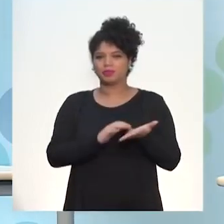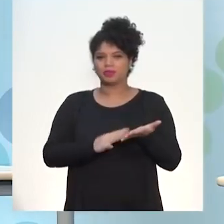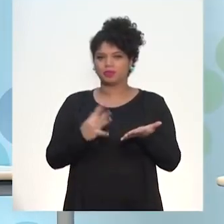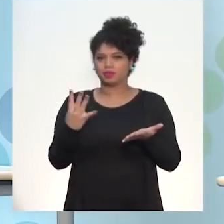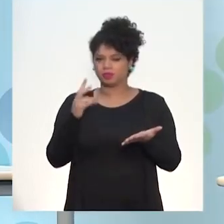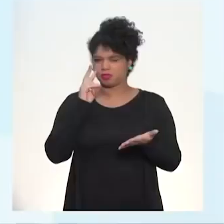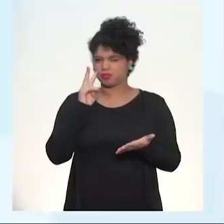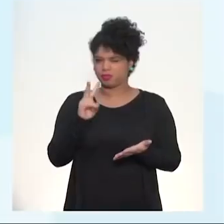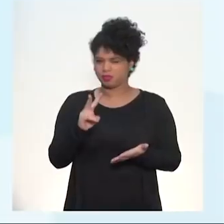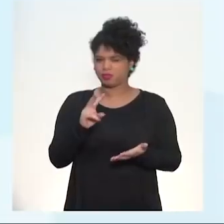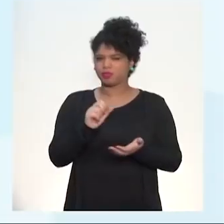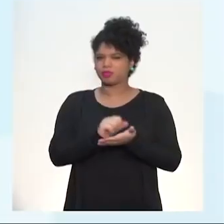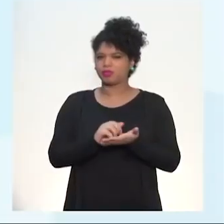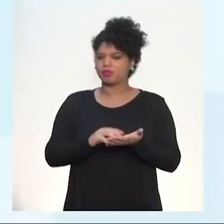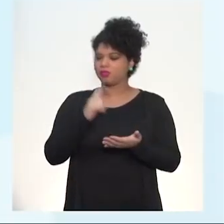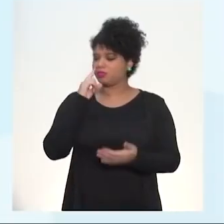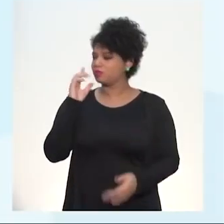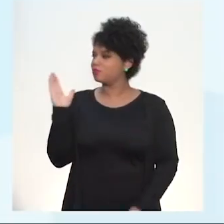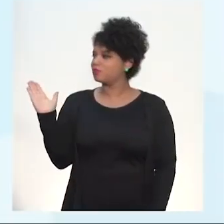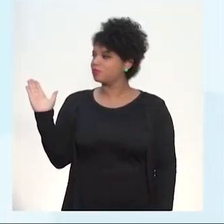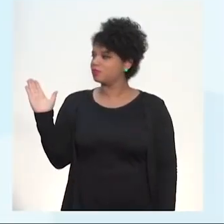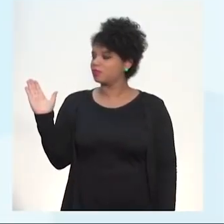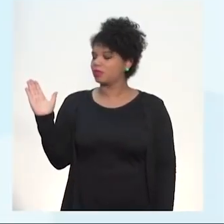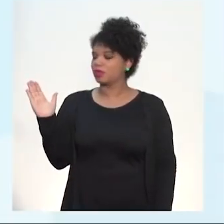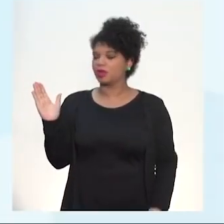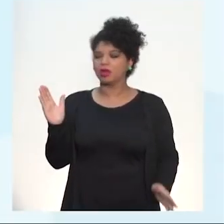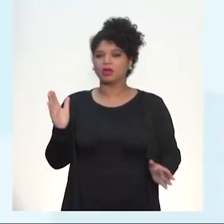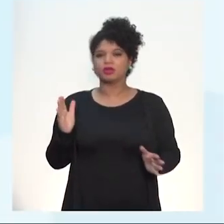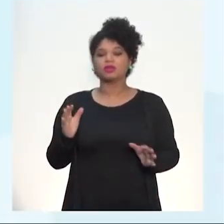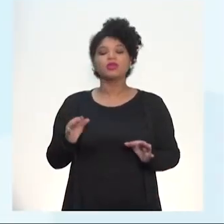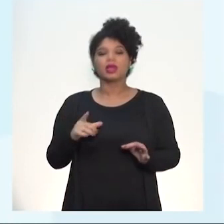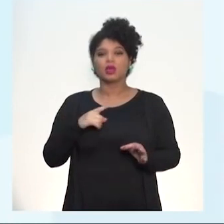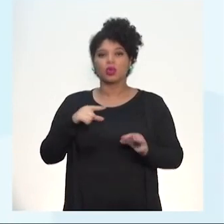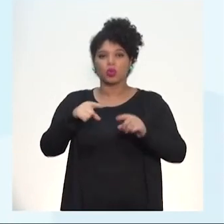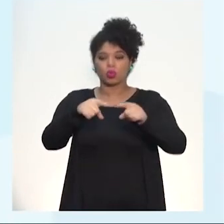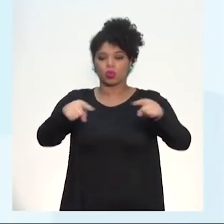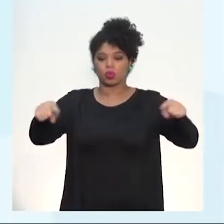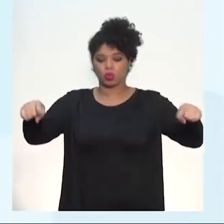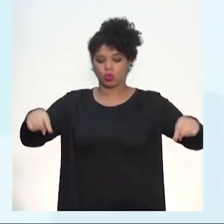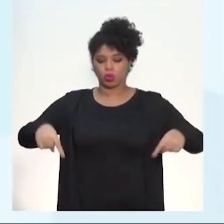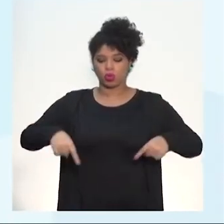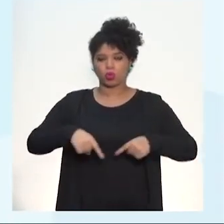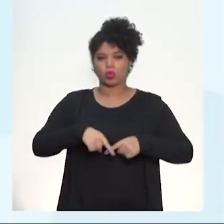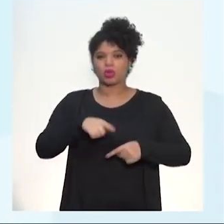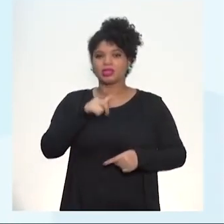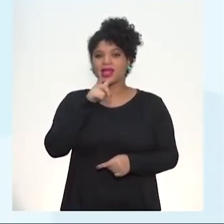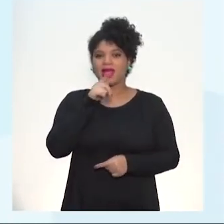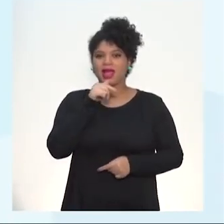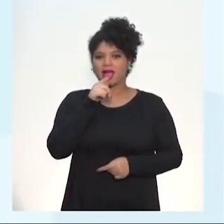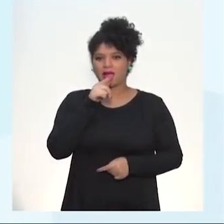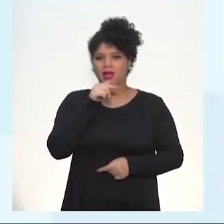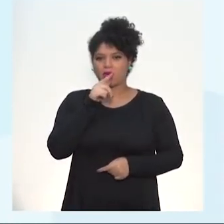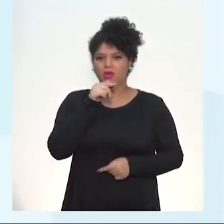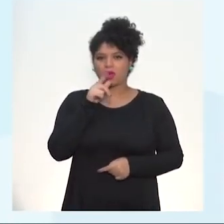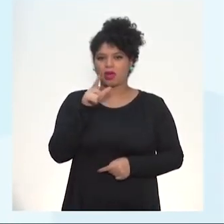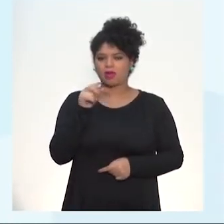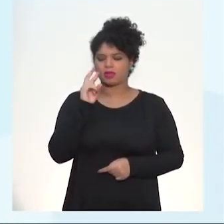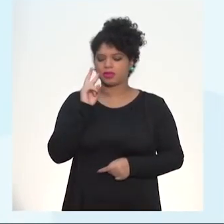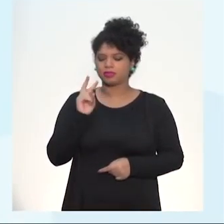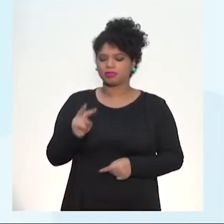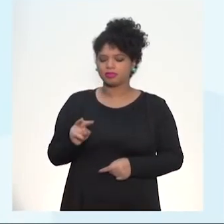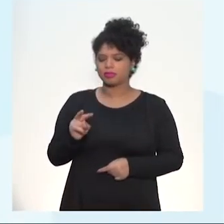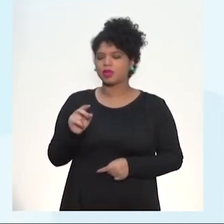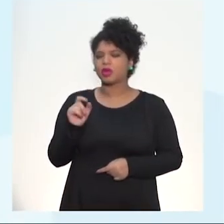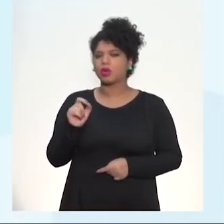observem essa atividade. Olha lá, a gente tem uma piscina aí desenhada, tá? Tem a historinha do Tiago, já vou ler para vocês, mas eu quero que vocês observem essa piscina.